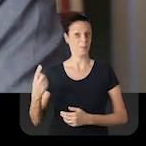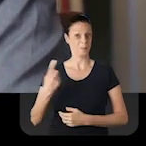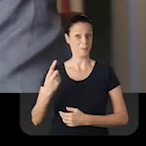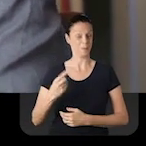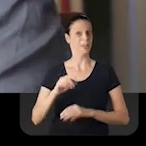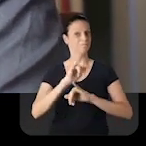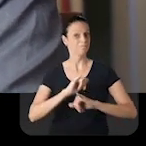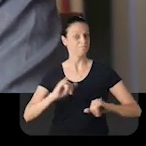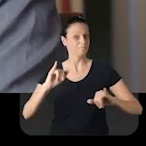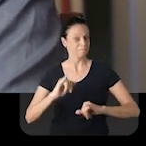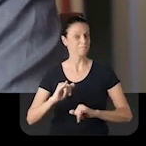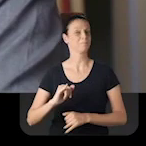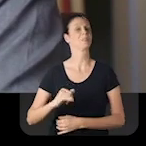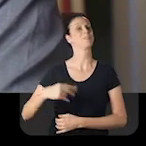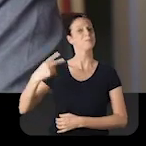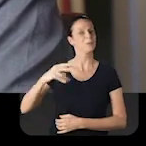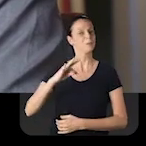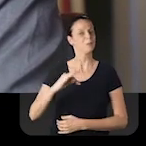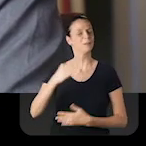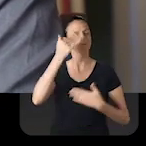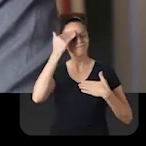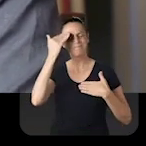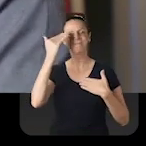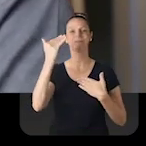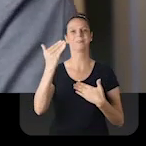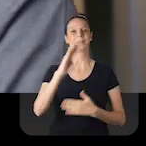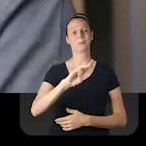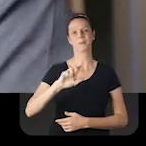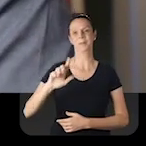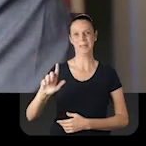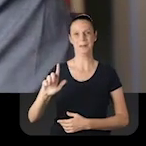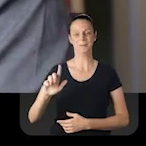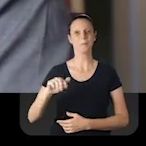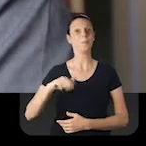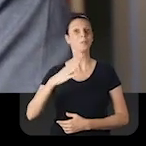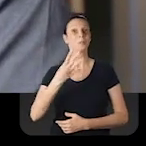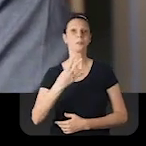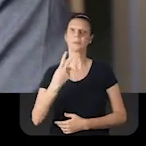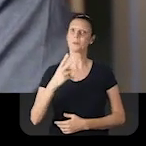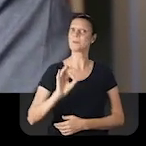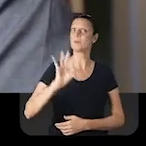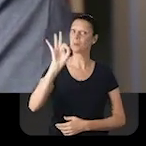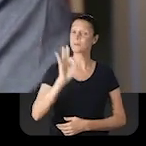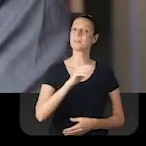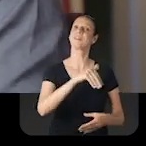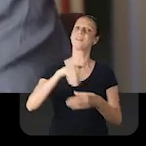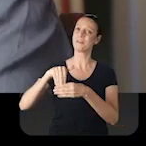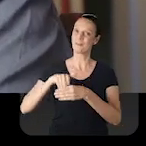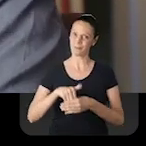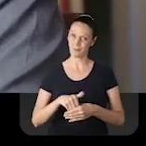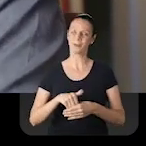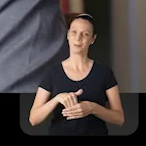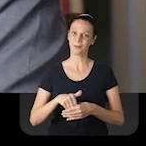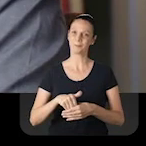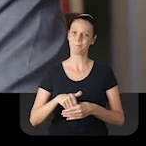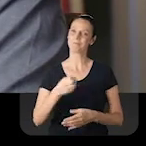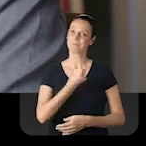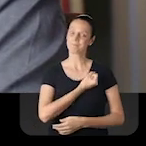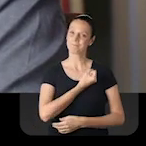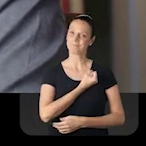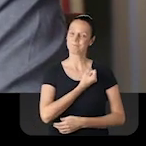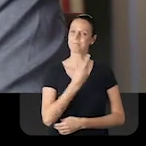Este primeiro programa do segundo turno começa com um obrigado. Obrigado, Blumenau, pelos mais de 42% de